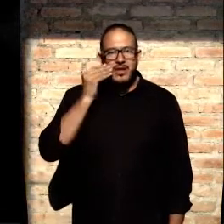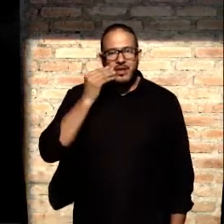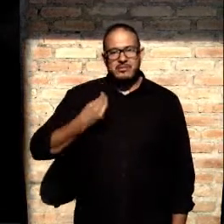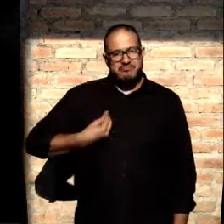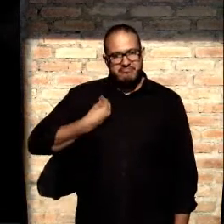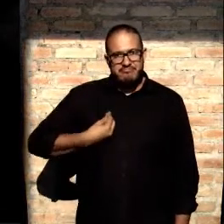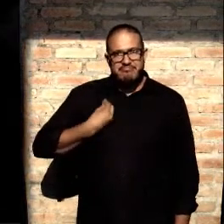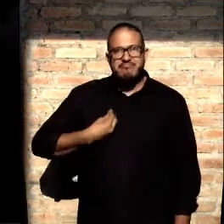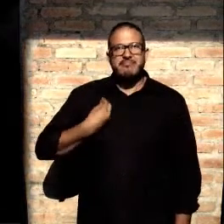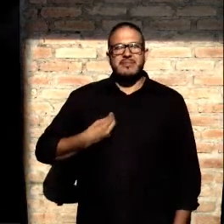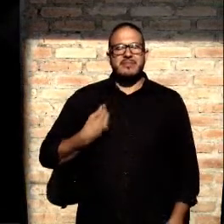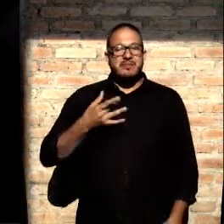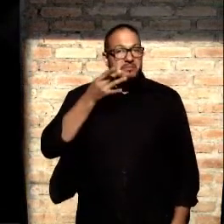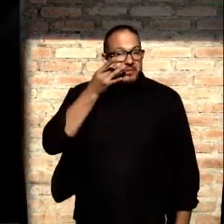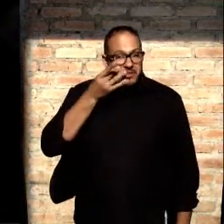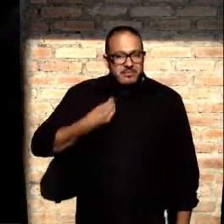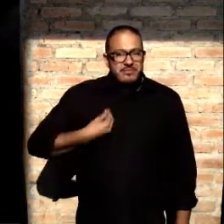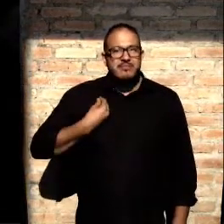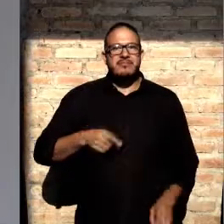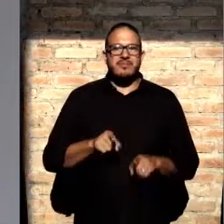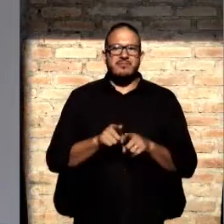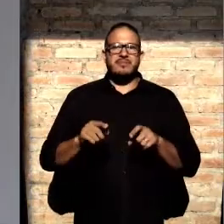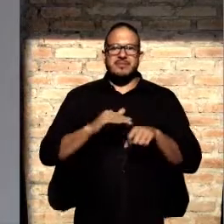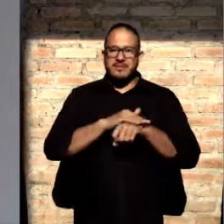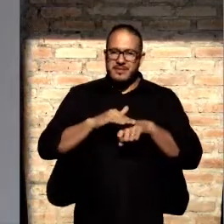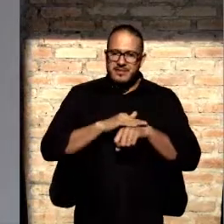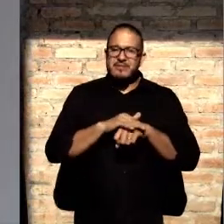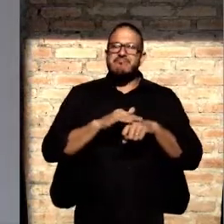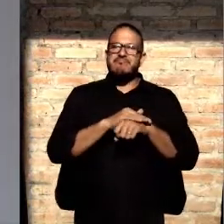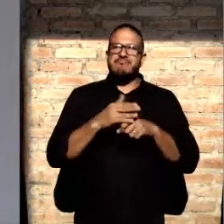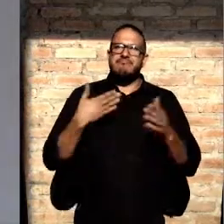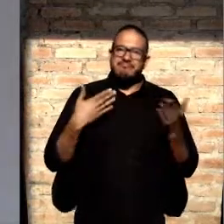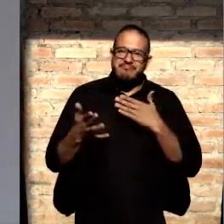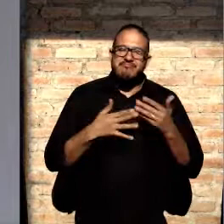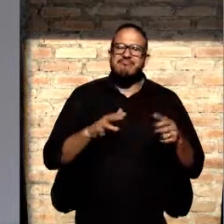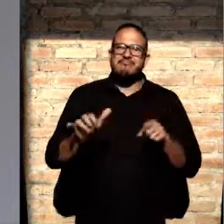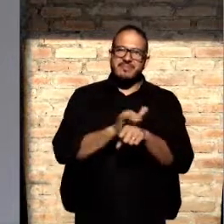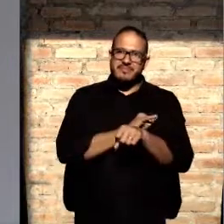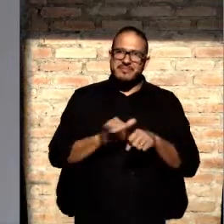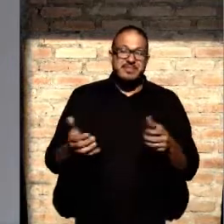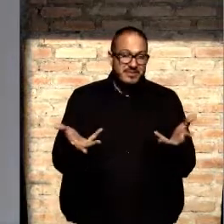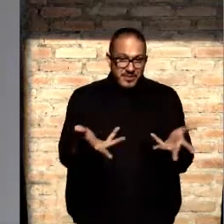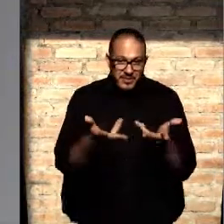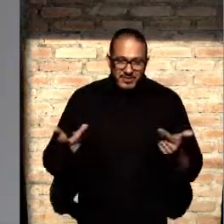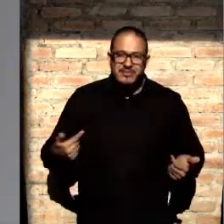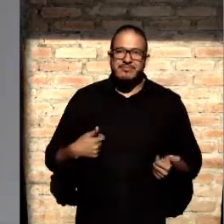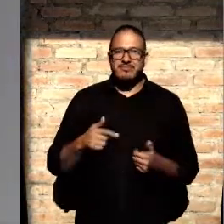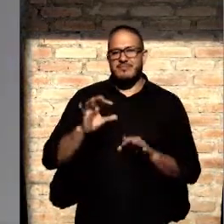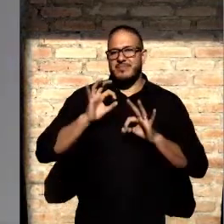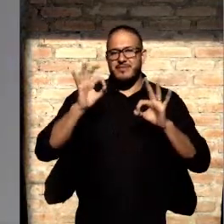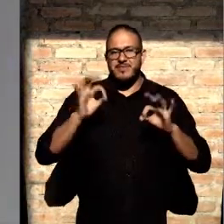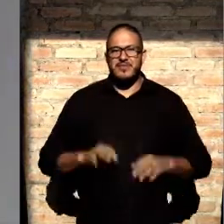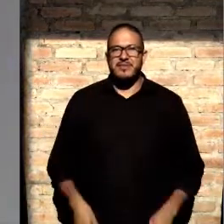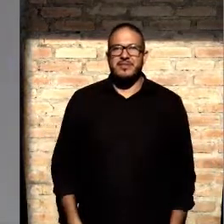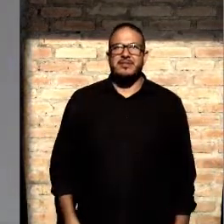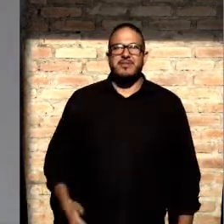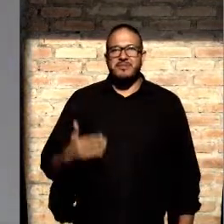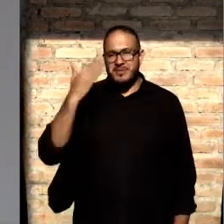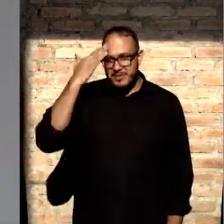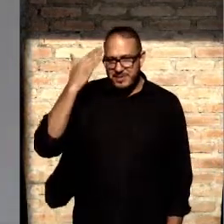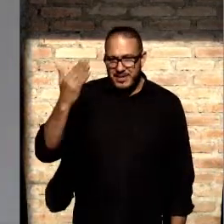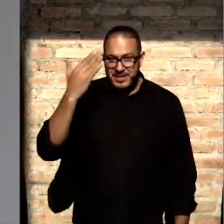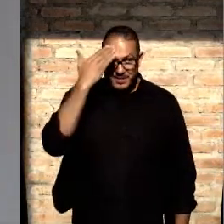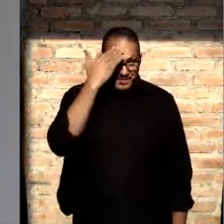conversa e estratégias de esperança nos dias de hoje são preciosas então muito obrigada